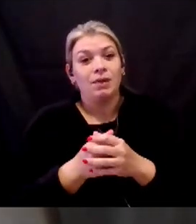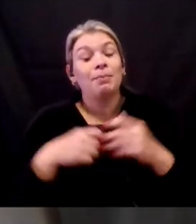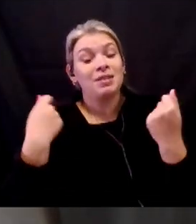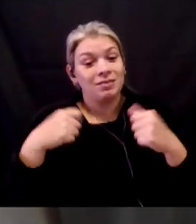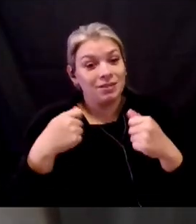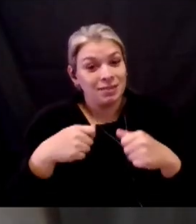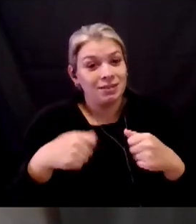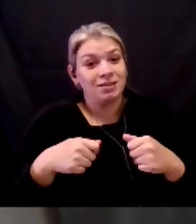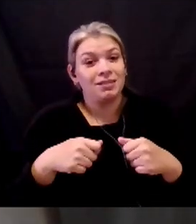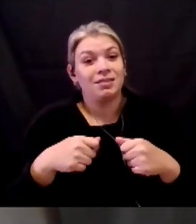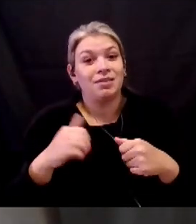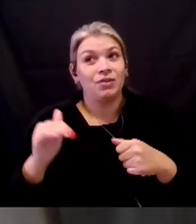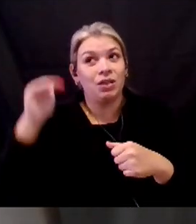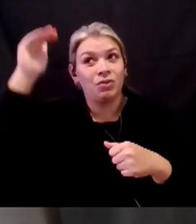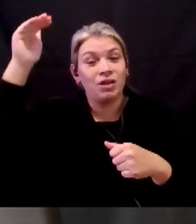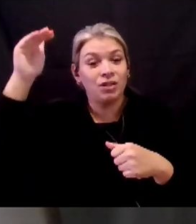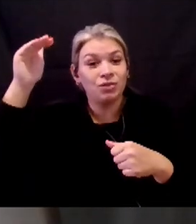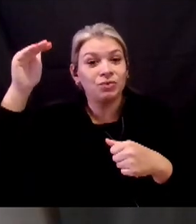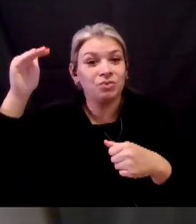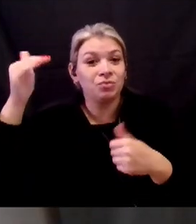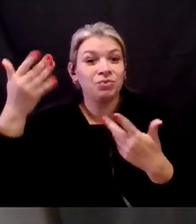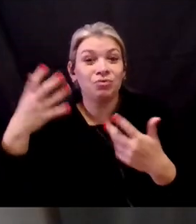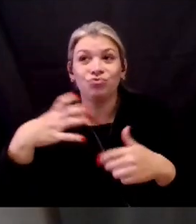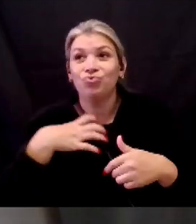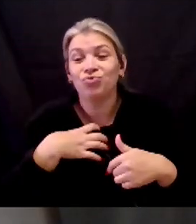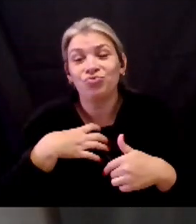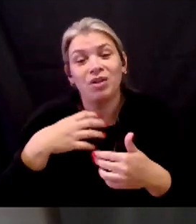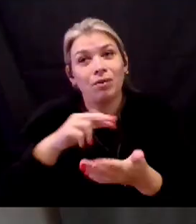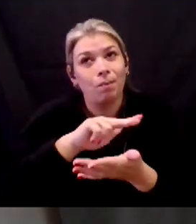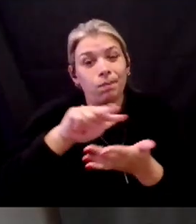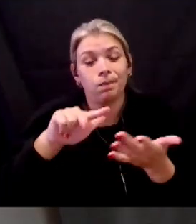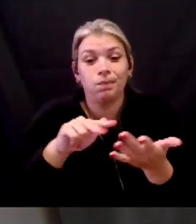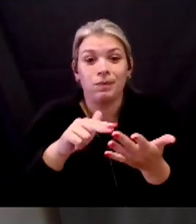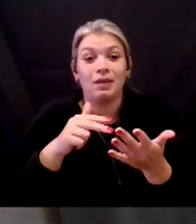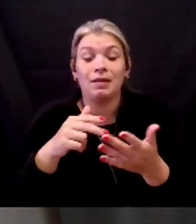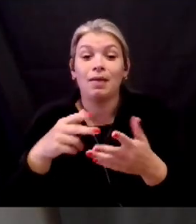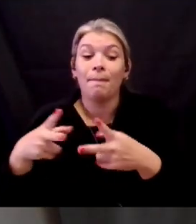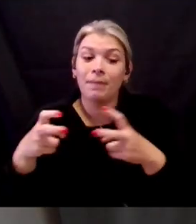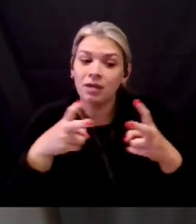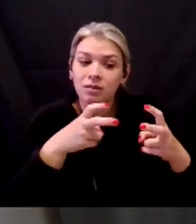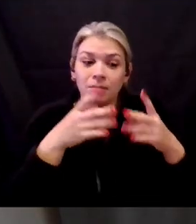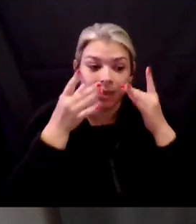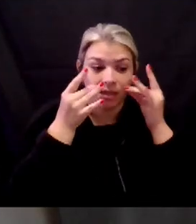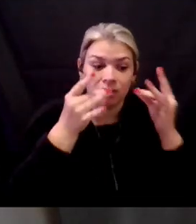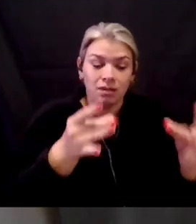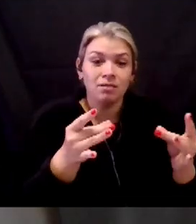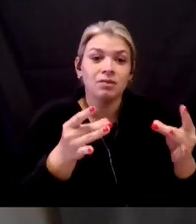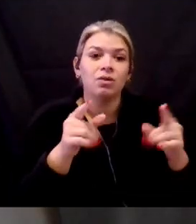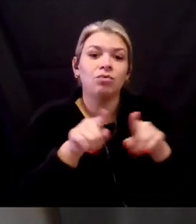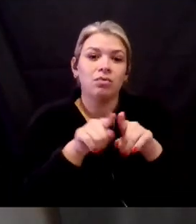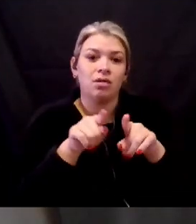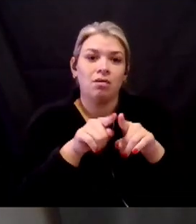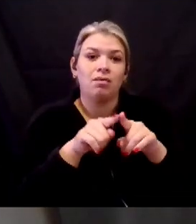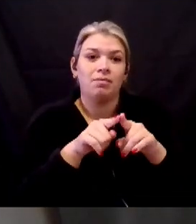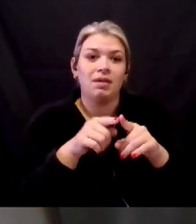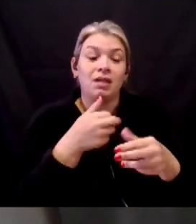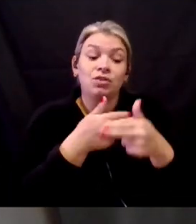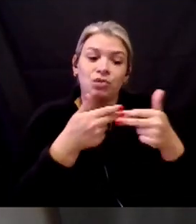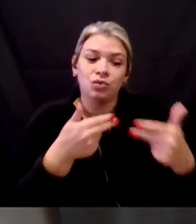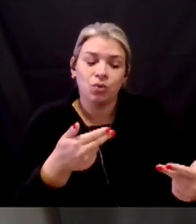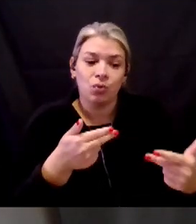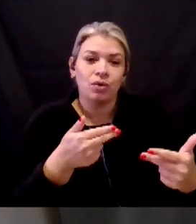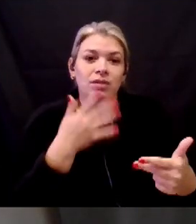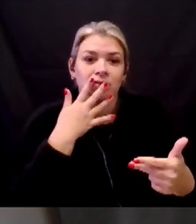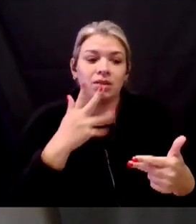alguma forma, conseguissem supervisionar também os conteúdos. E a partir do momento que esses pais estão identificando, né, estão vendo